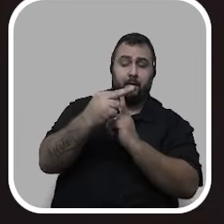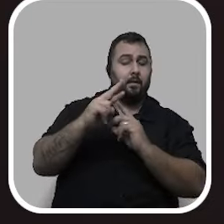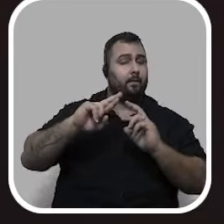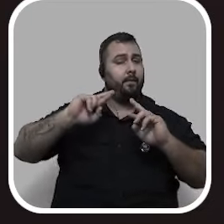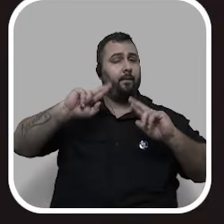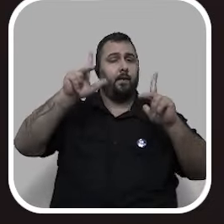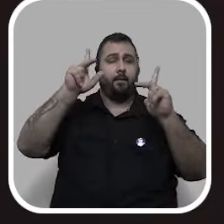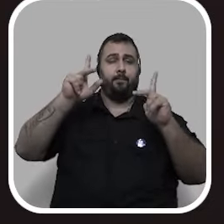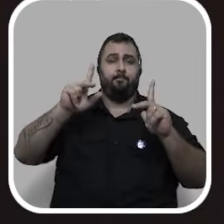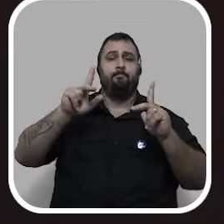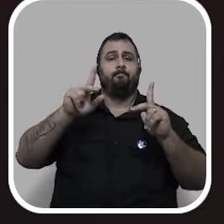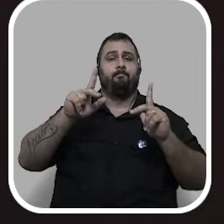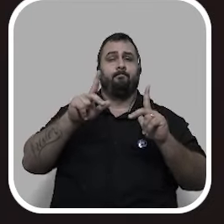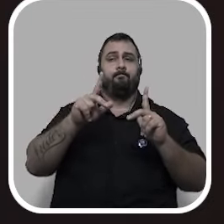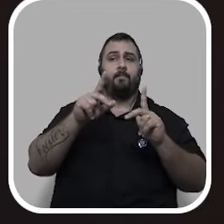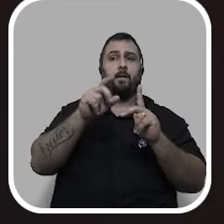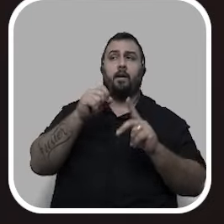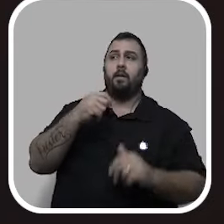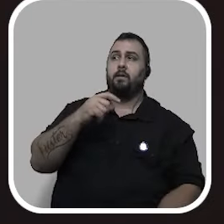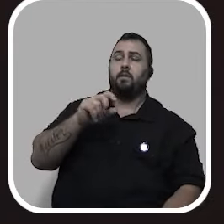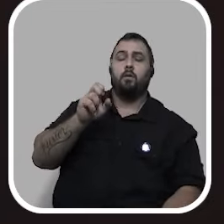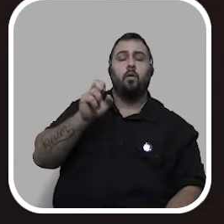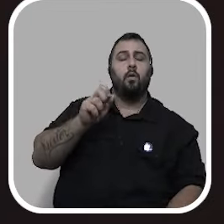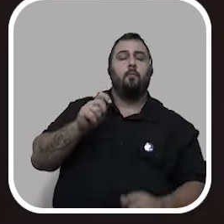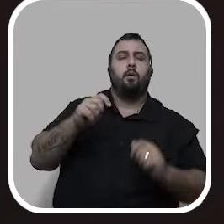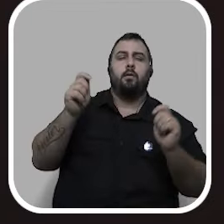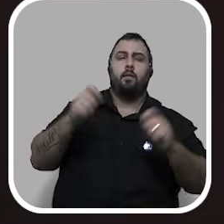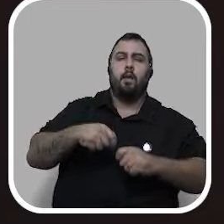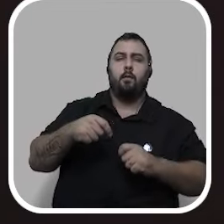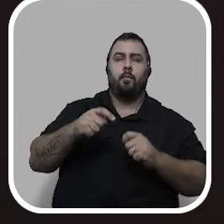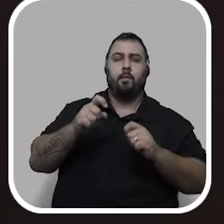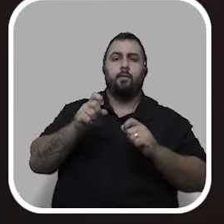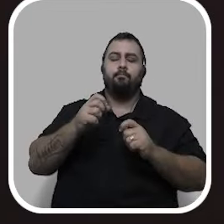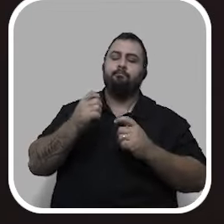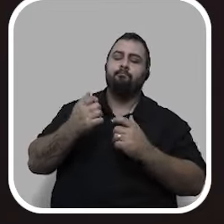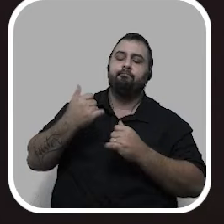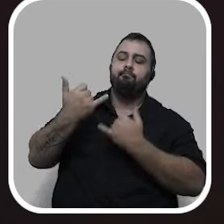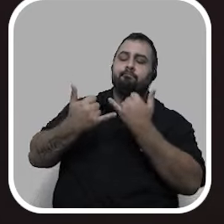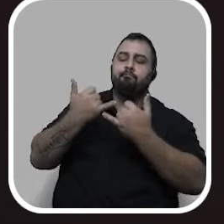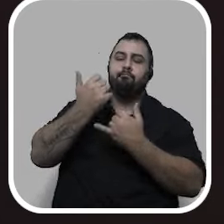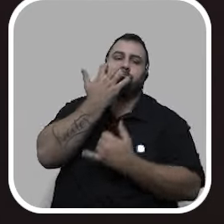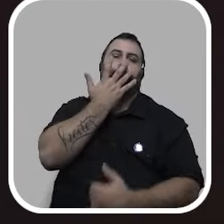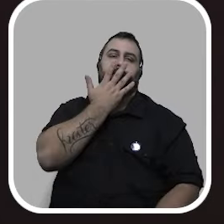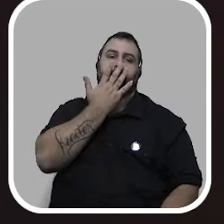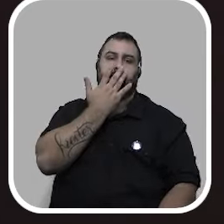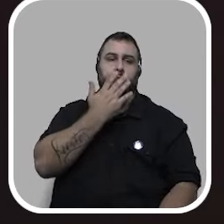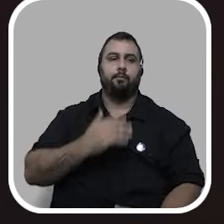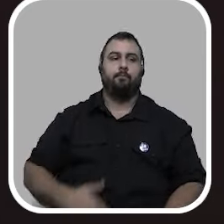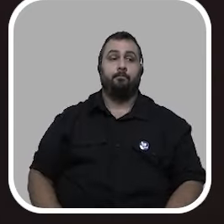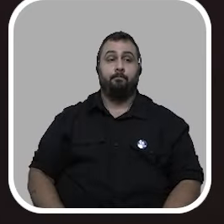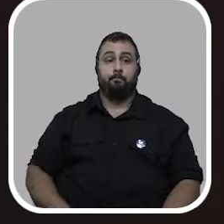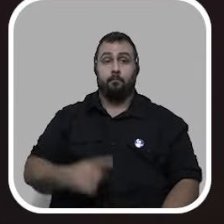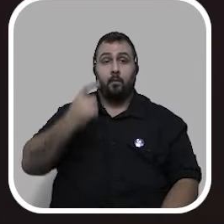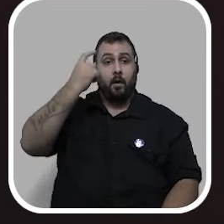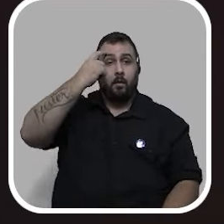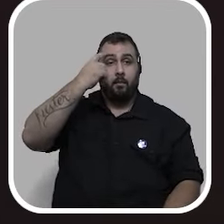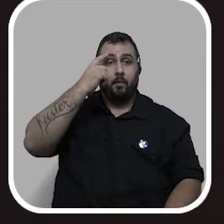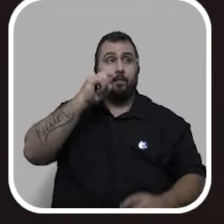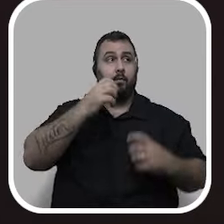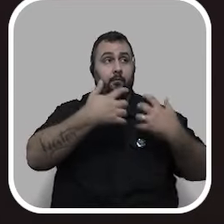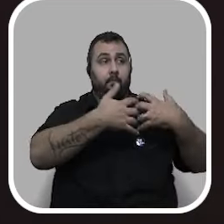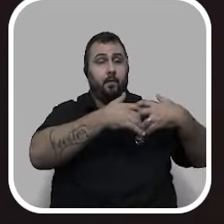ofídicos fauvista que a gente pudesse brincar com as cores então o pensamento foi